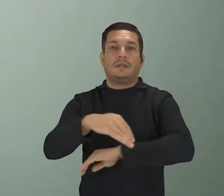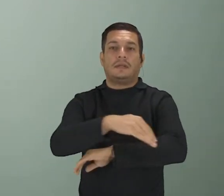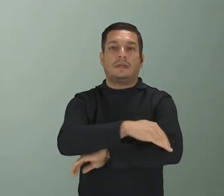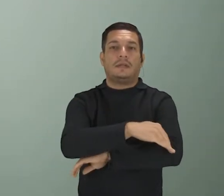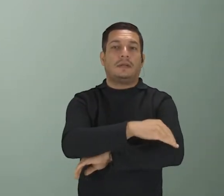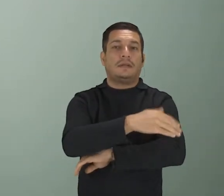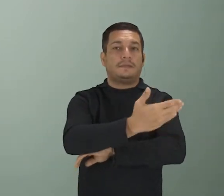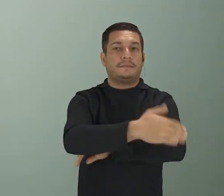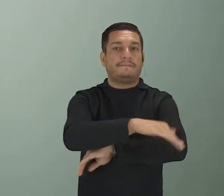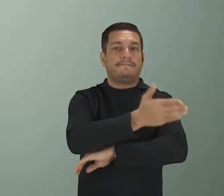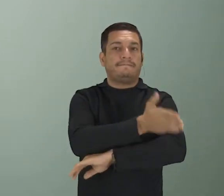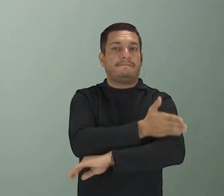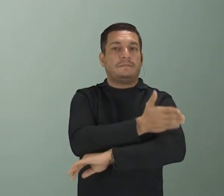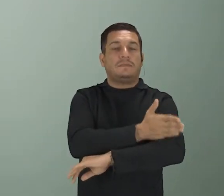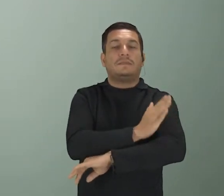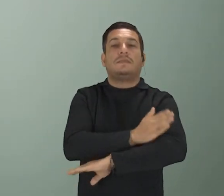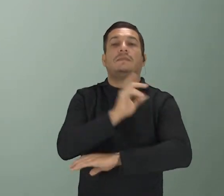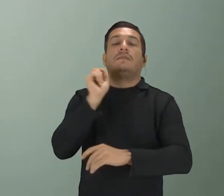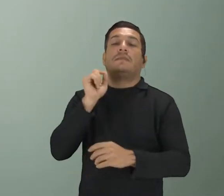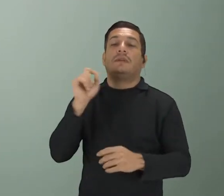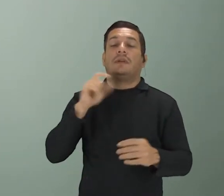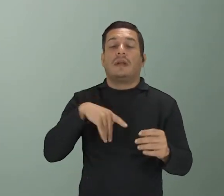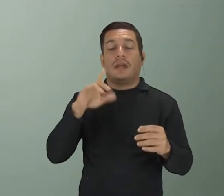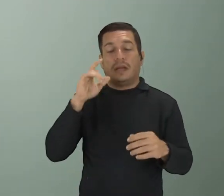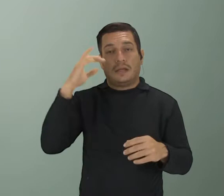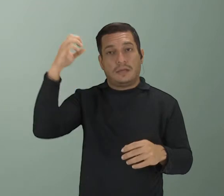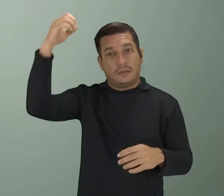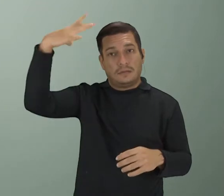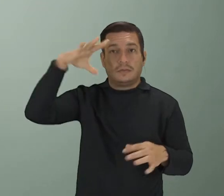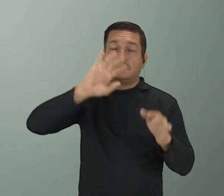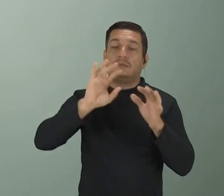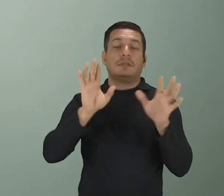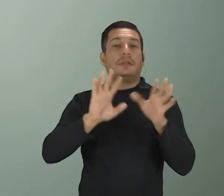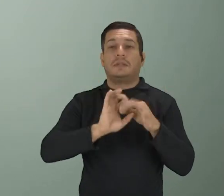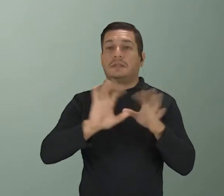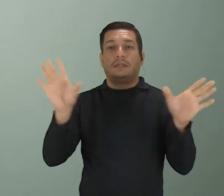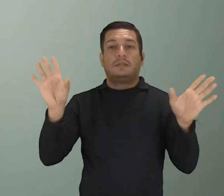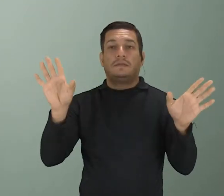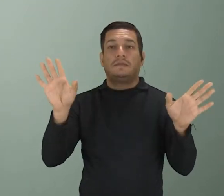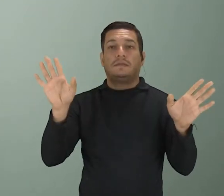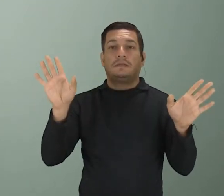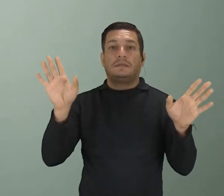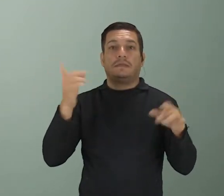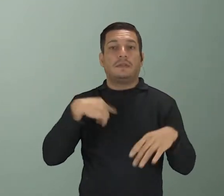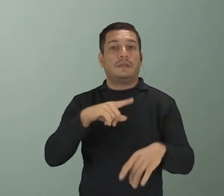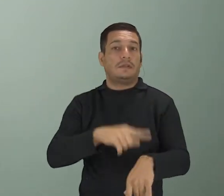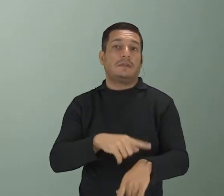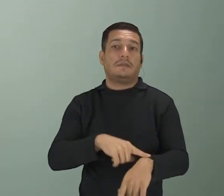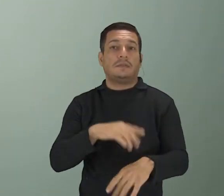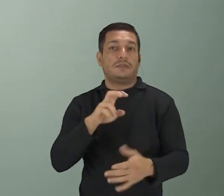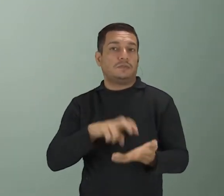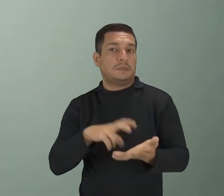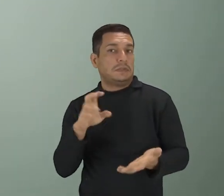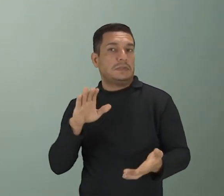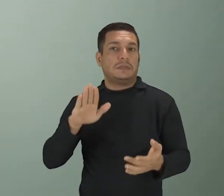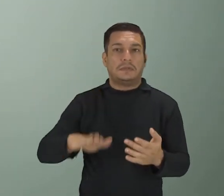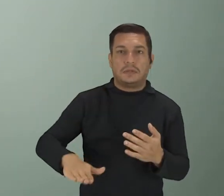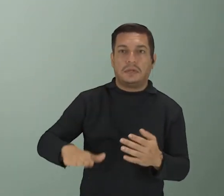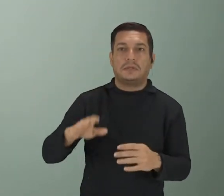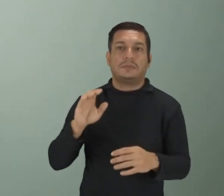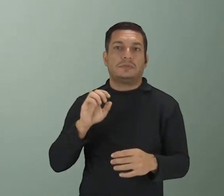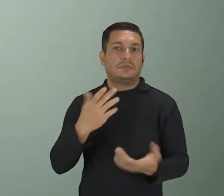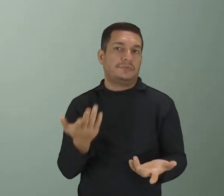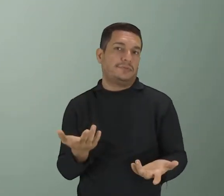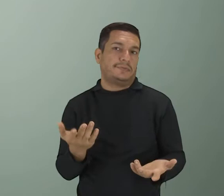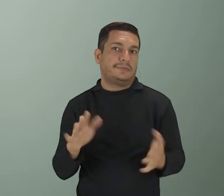a iluminação ela é feita totalmente ao ar livre, então vai depender do momento do dia, se vai ser de manhã, se ia ser